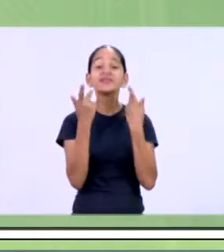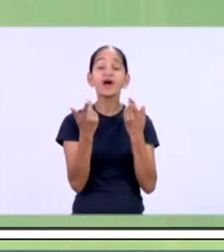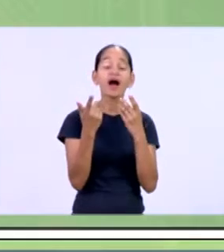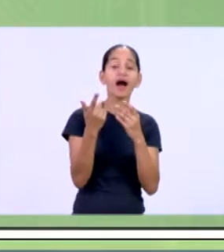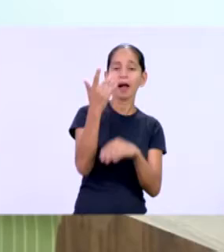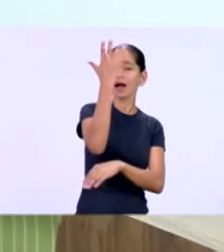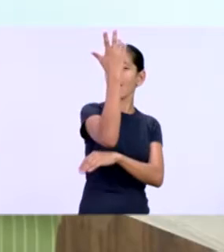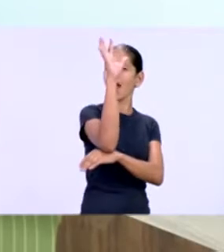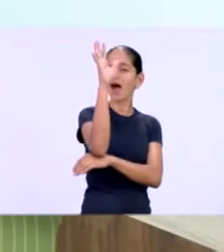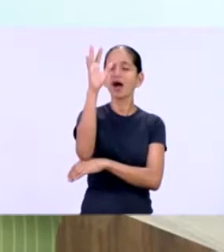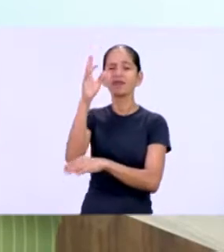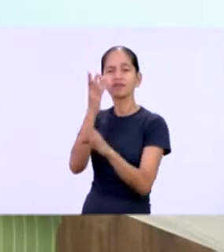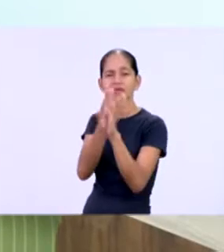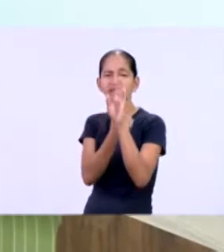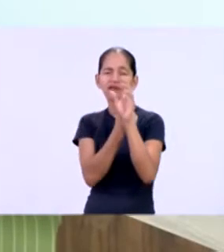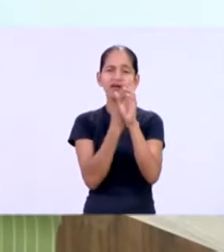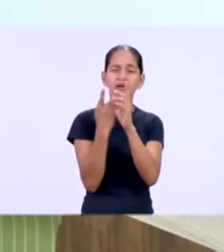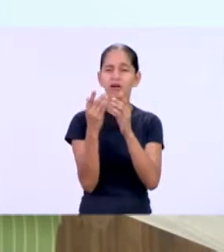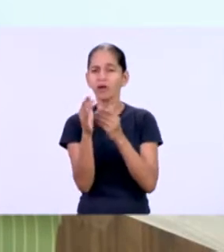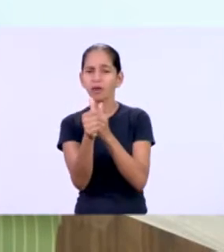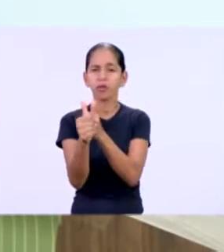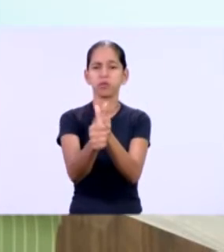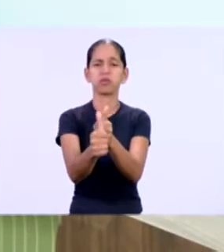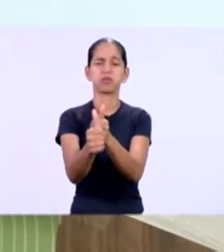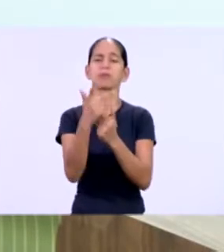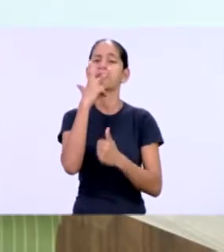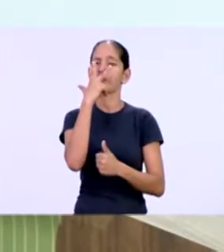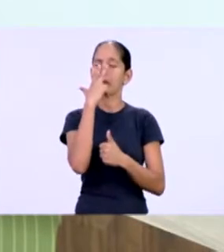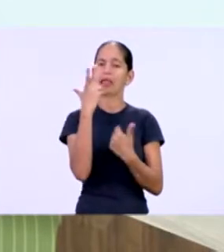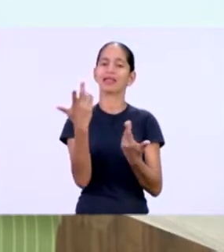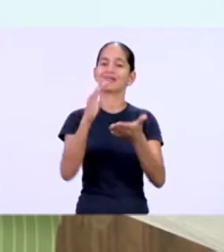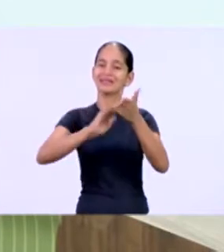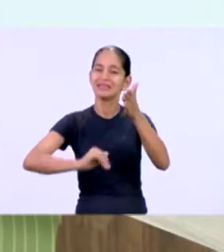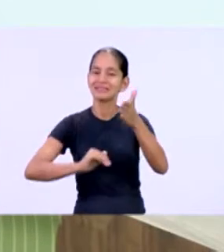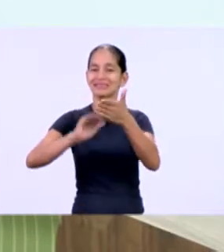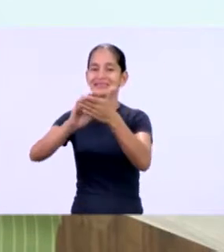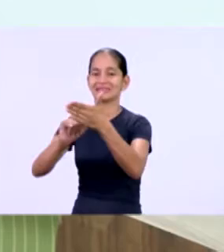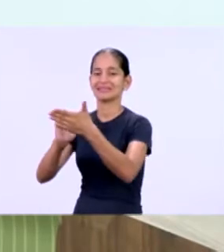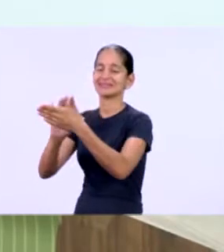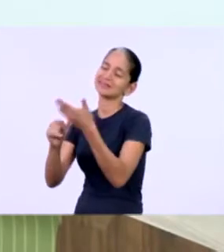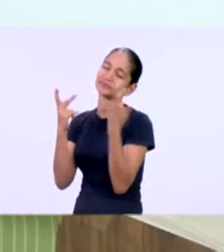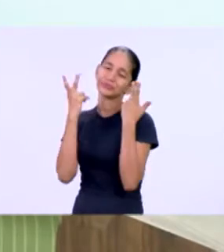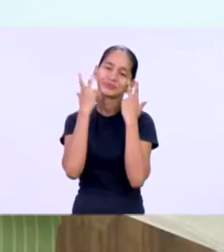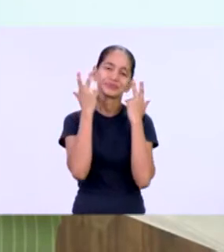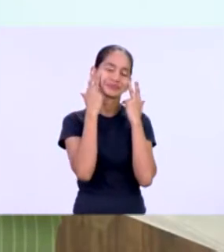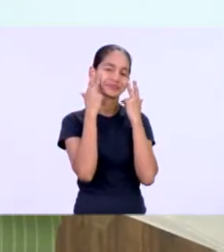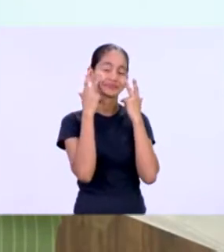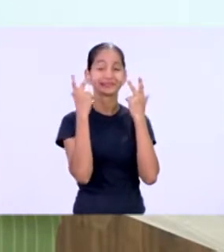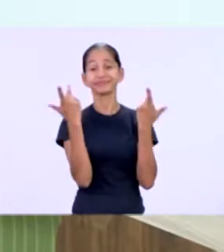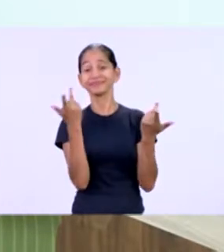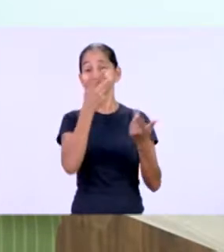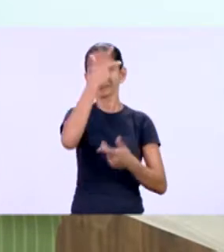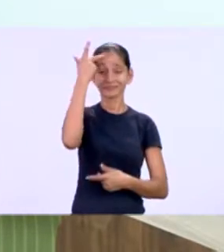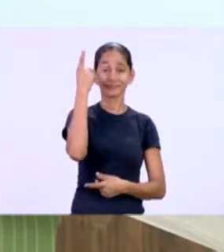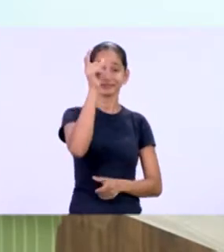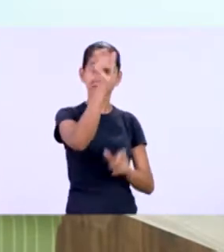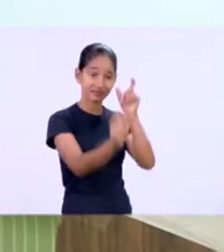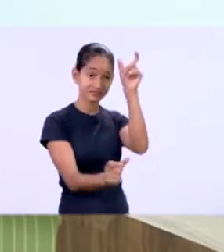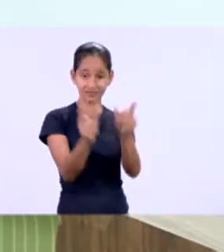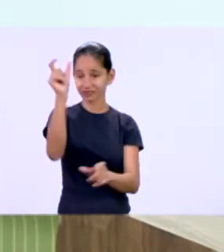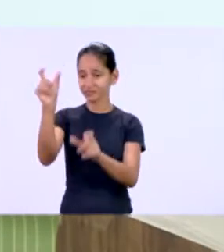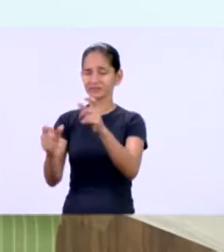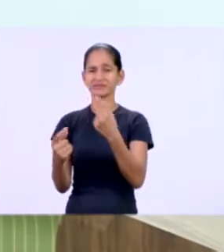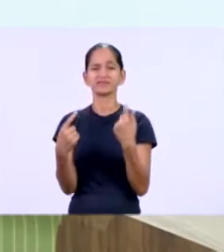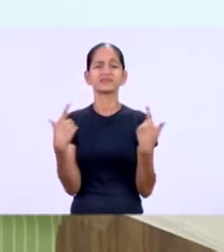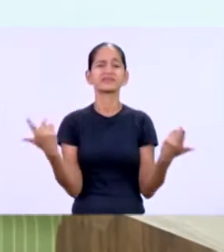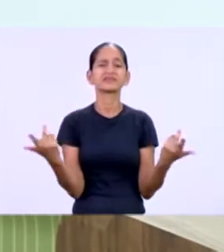árvore, o que foi decidido nos Estados Unidos e acabou repercutindo em todas as nações, e é natural que isso. Em vez de tributar a pessoa física, resolveu-se